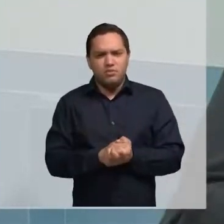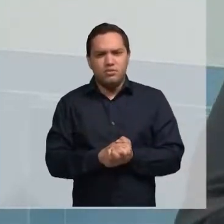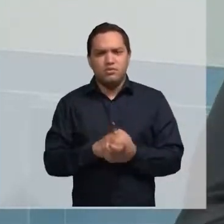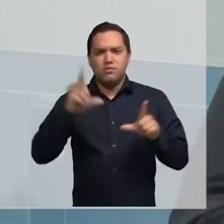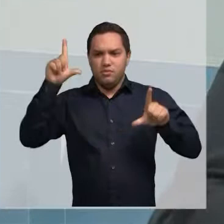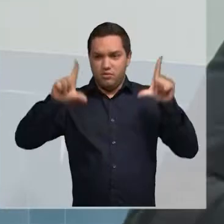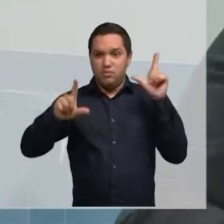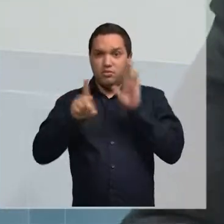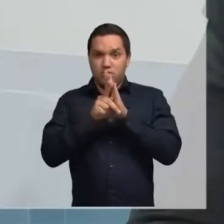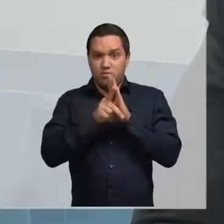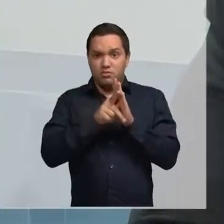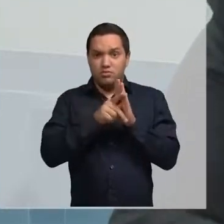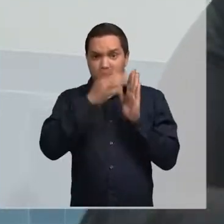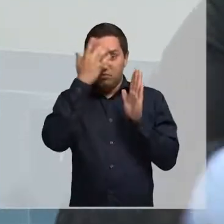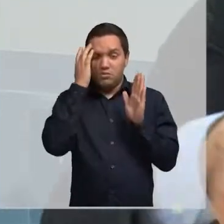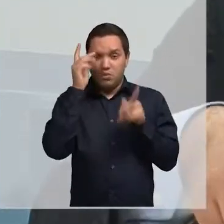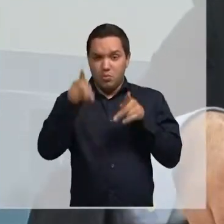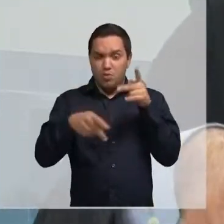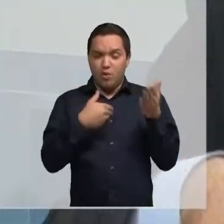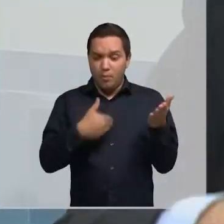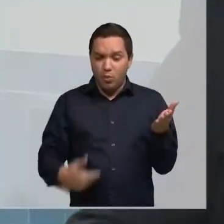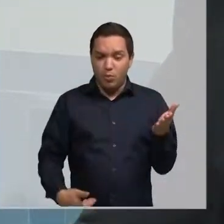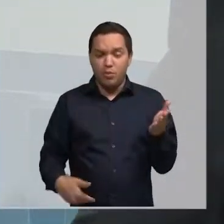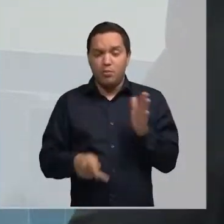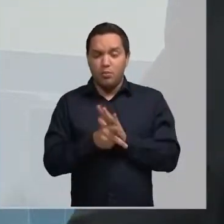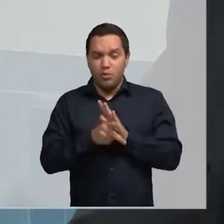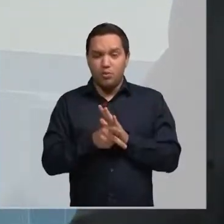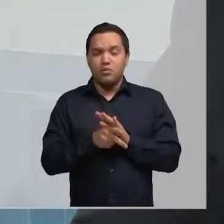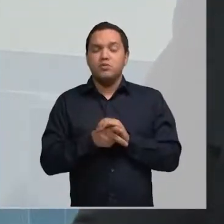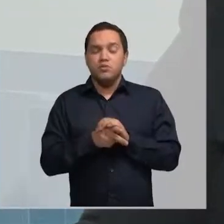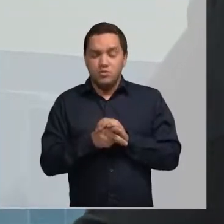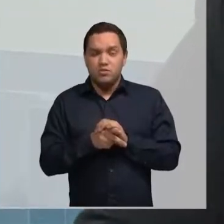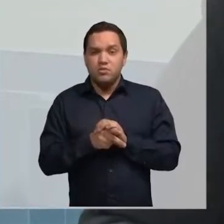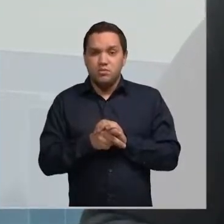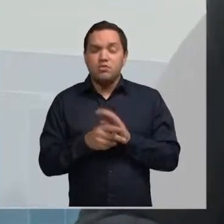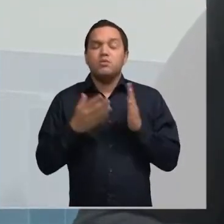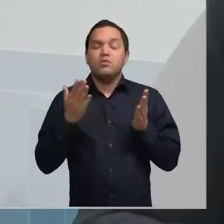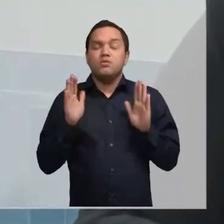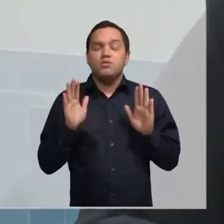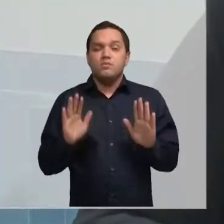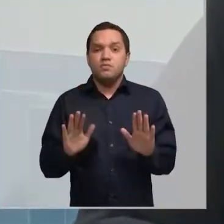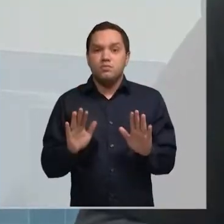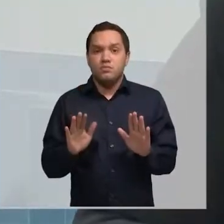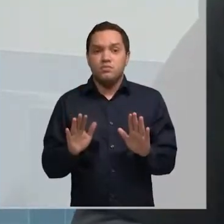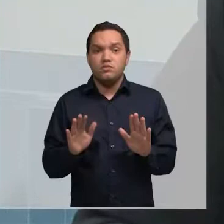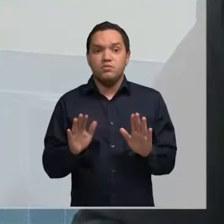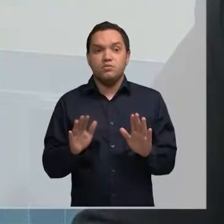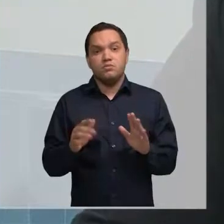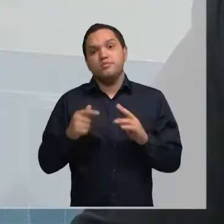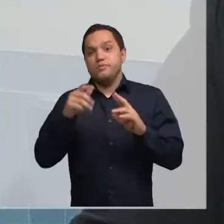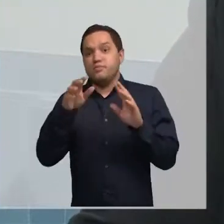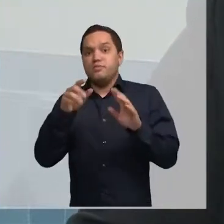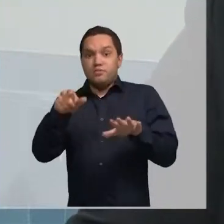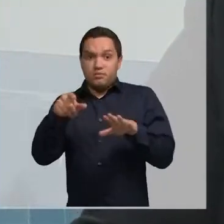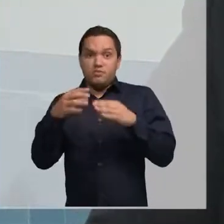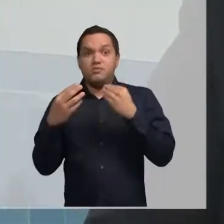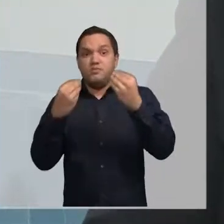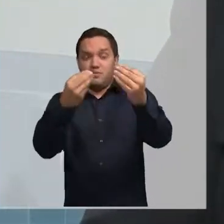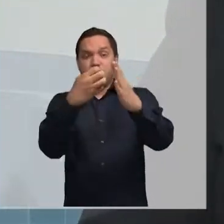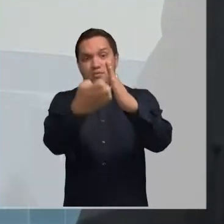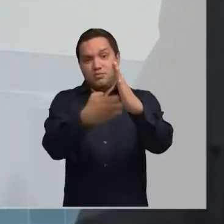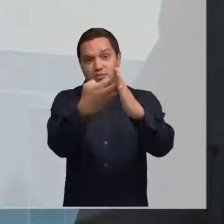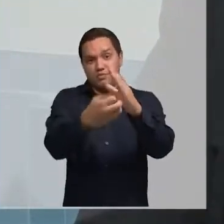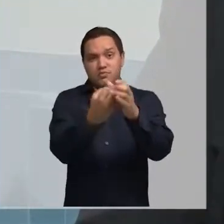uma concessão pública, uma televisão pública. Lá é uma concessão pública, mas dada a uma empresa privada, que nasceu